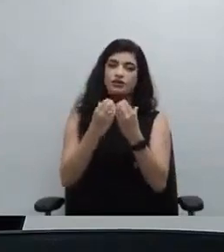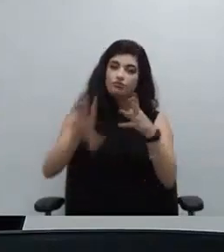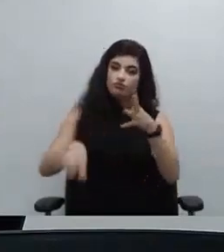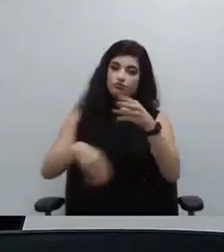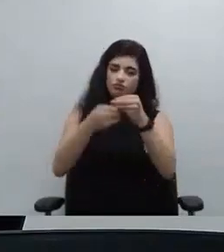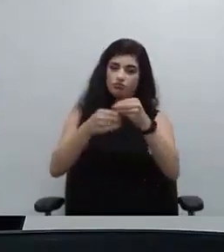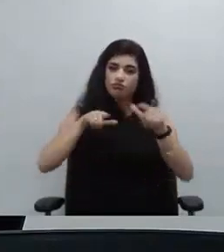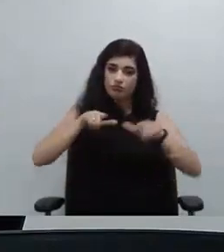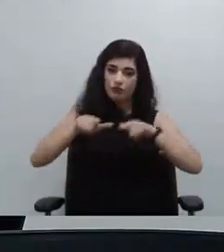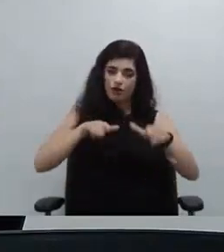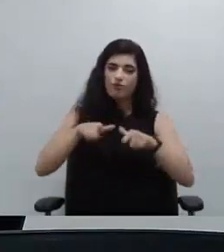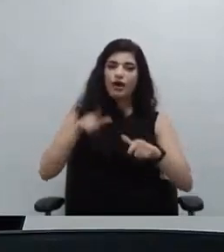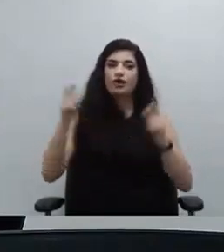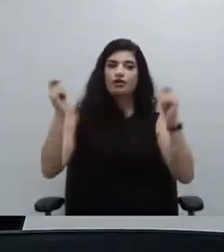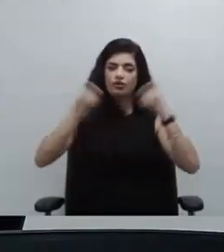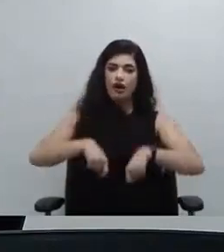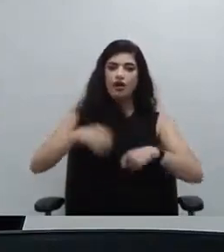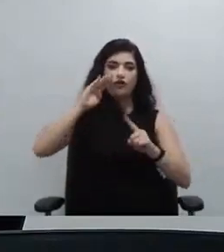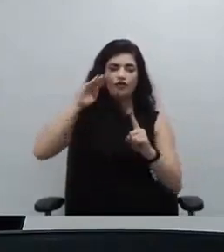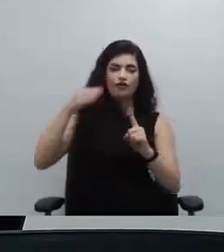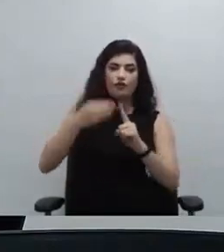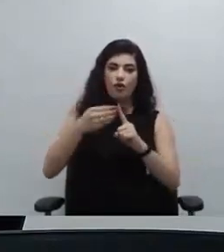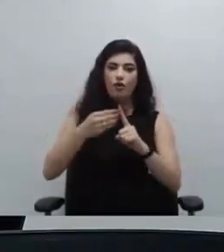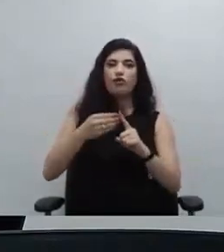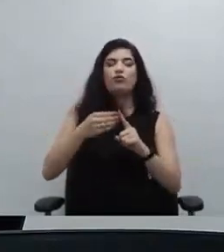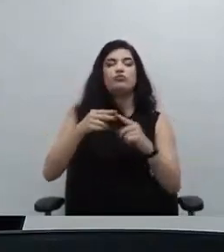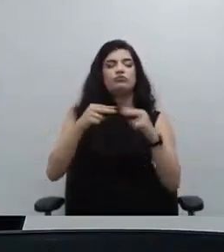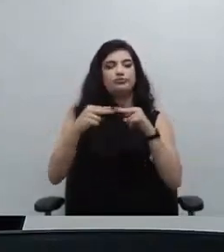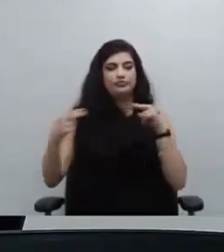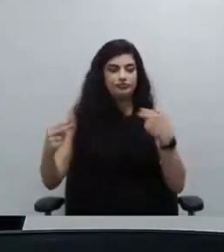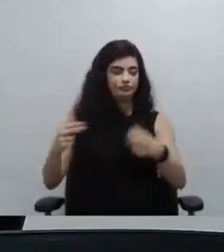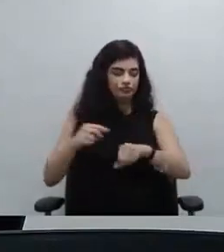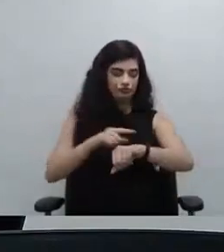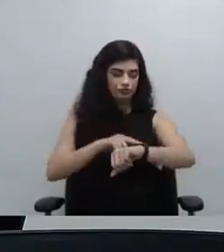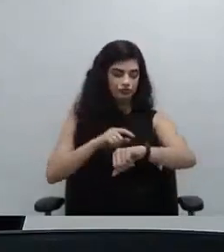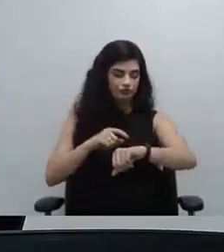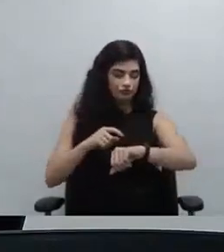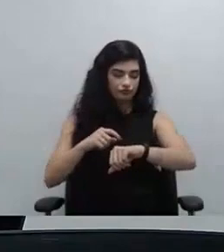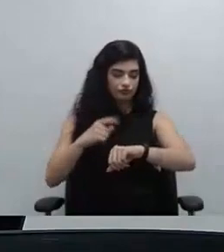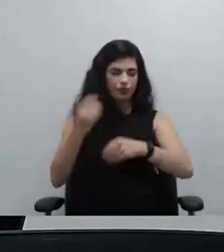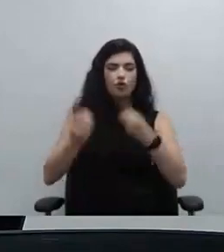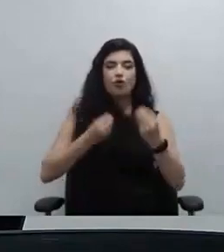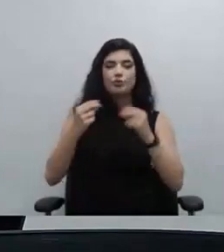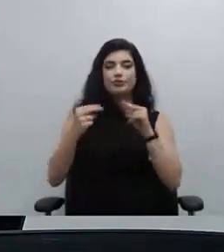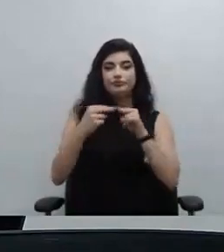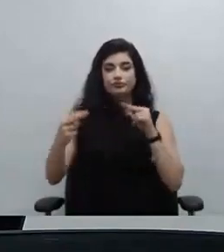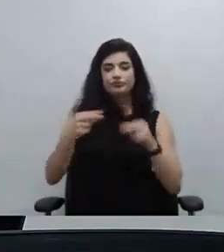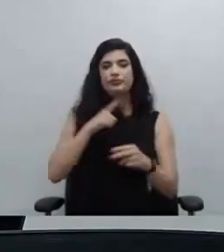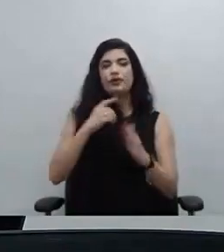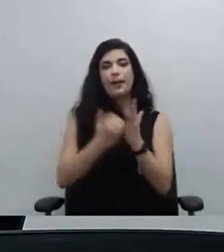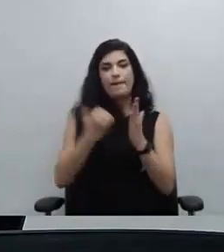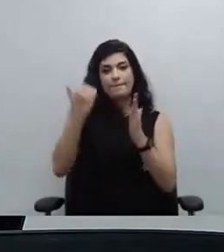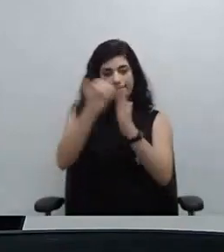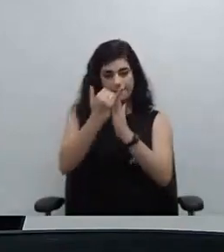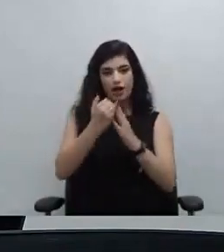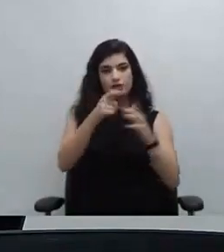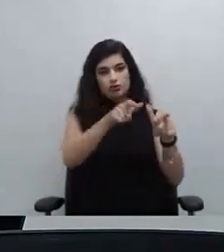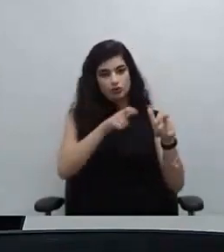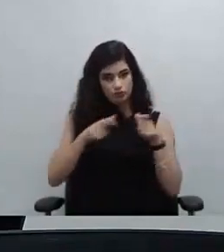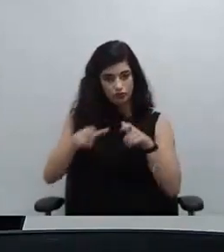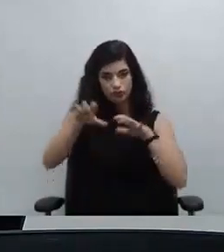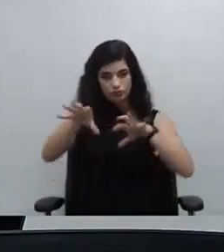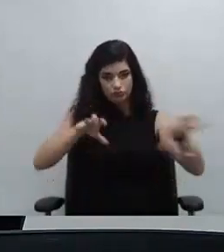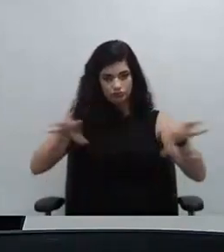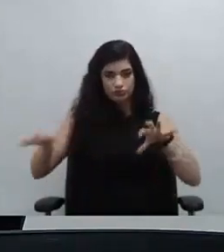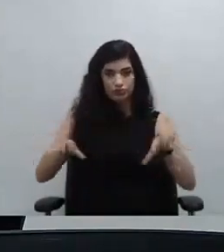implementadas medidas que viabilizem a descentralização das pré-conferências, como a realização de pré-conferências em mais de uma unidade por regional,